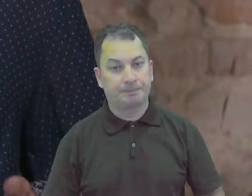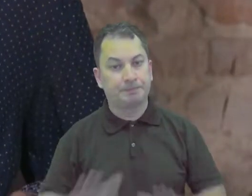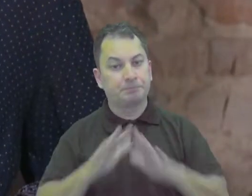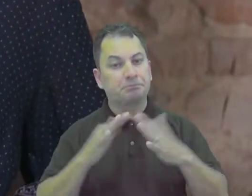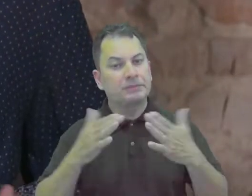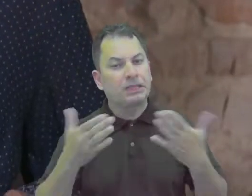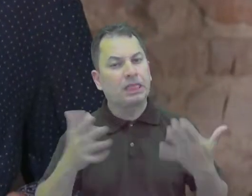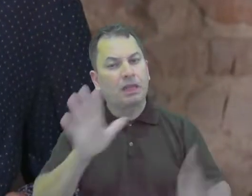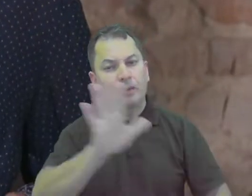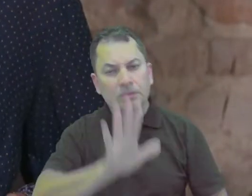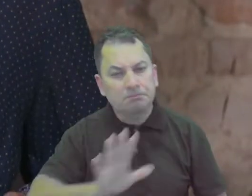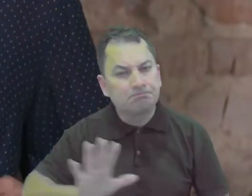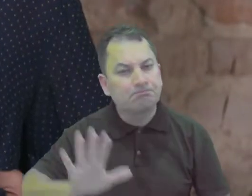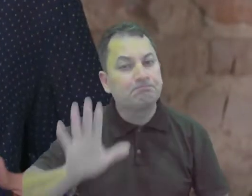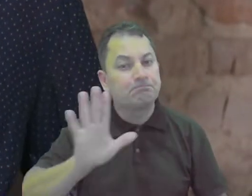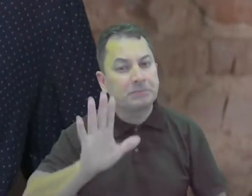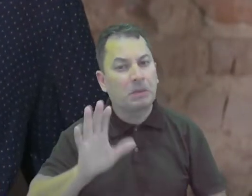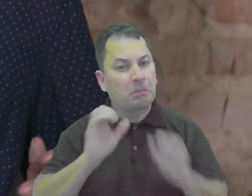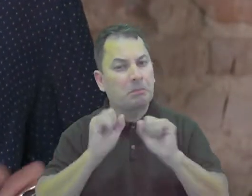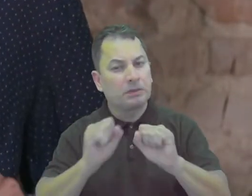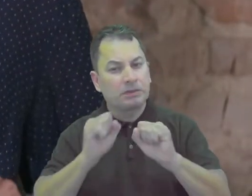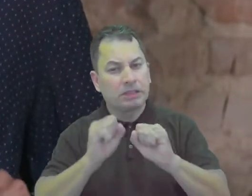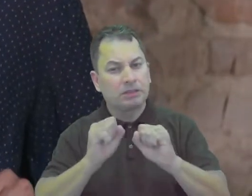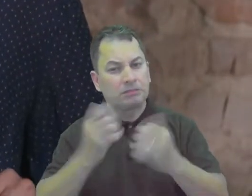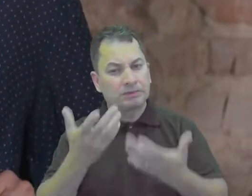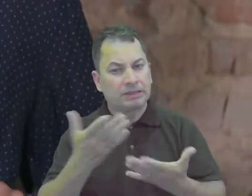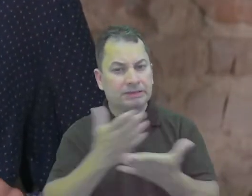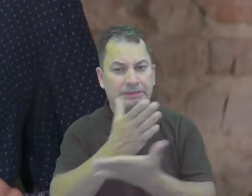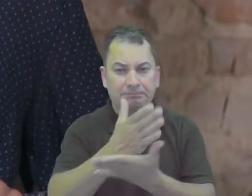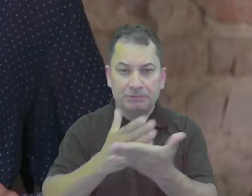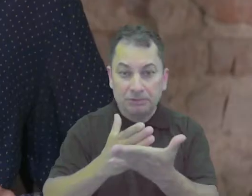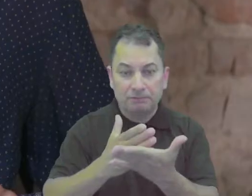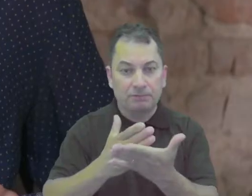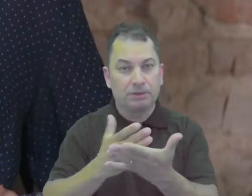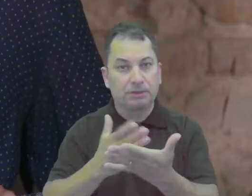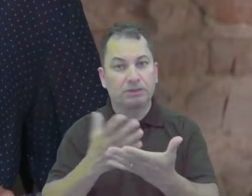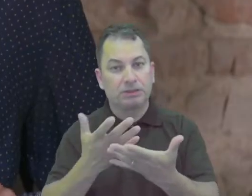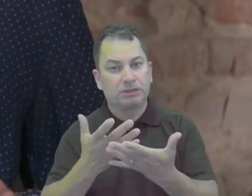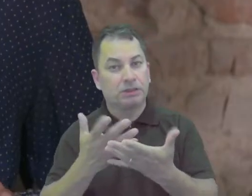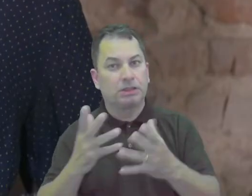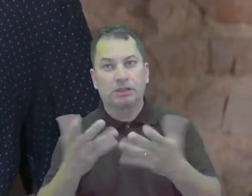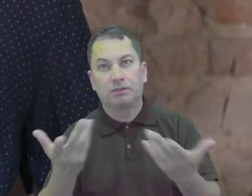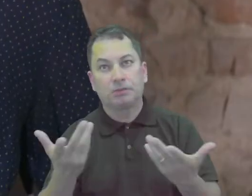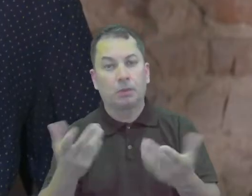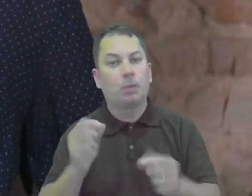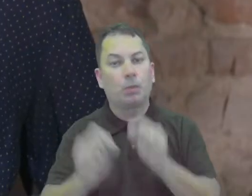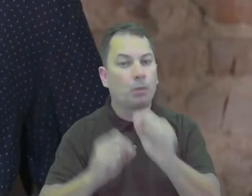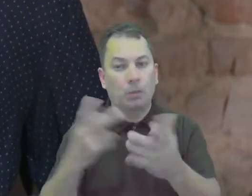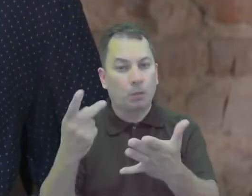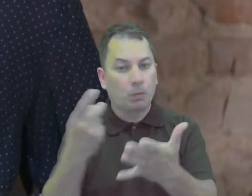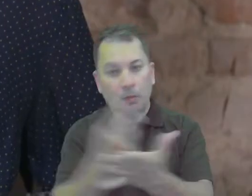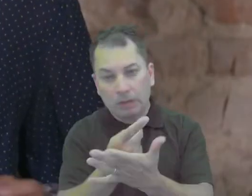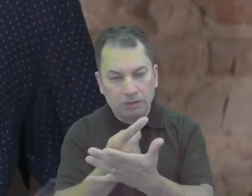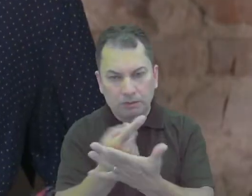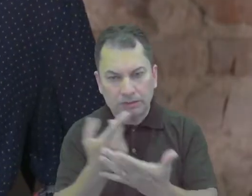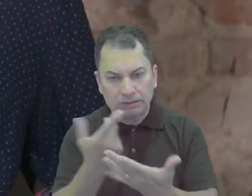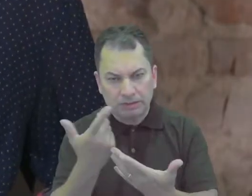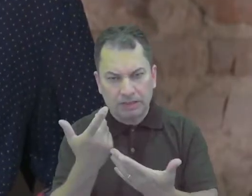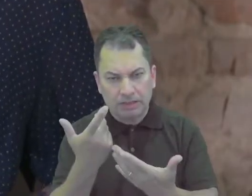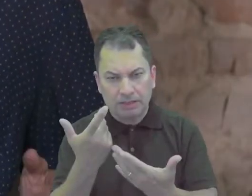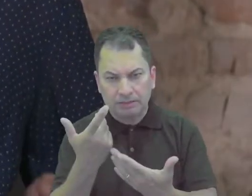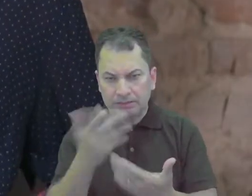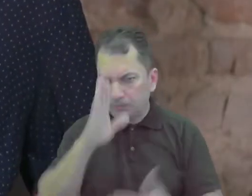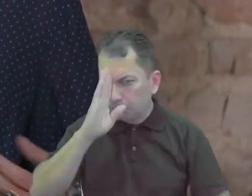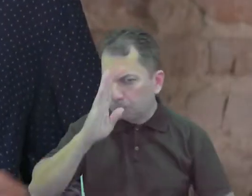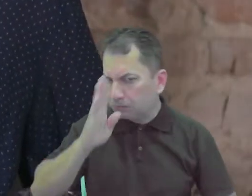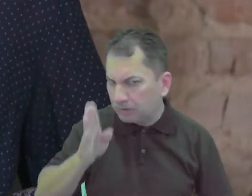gente pode dividir esses impactos de impactos diretos